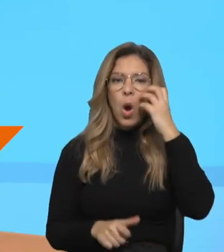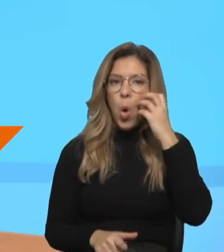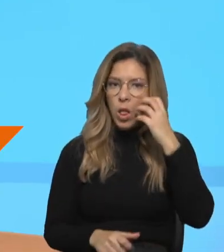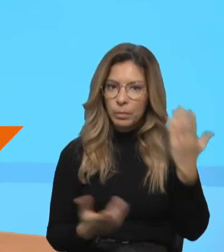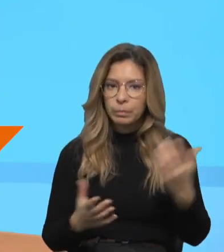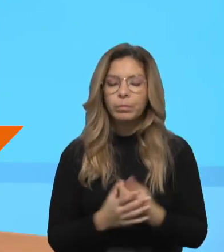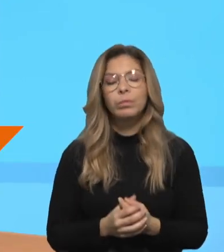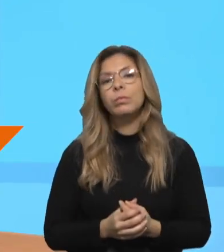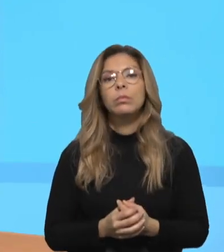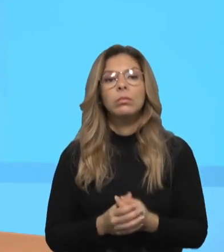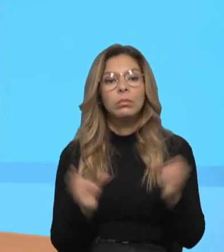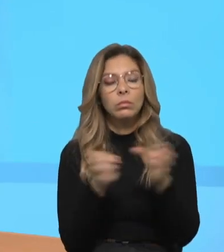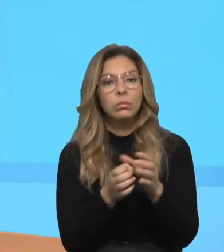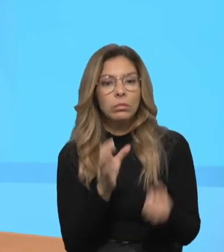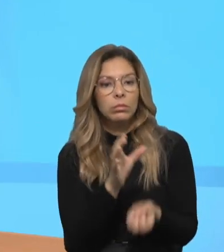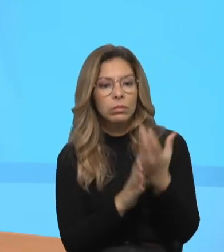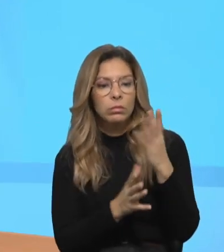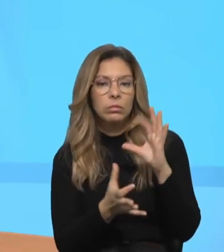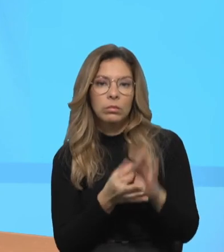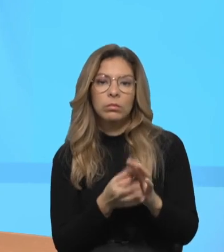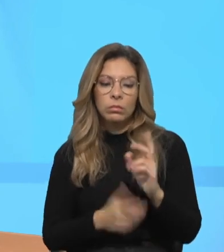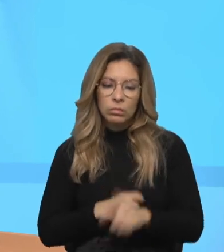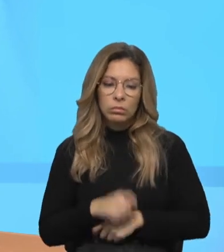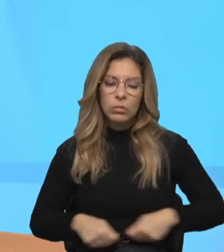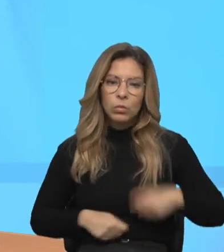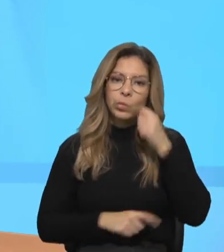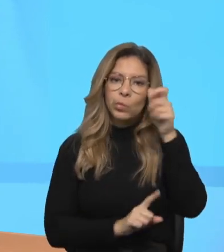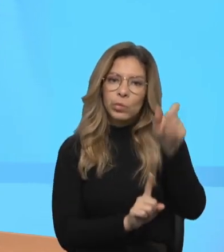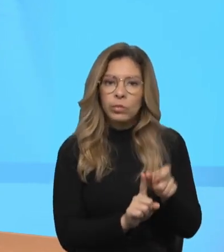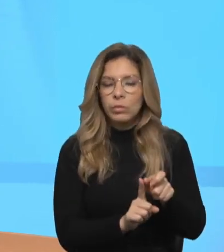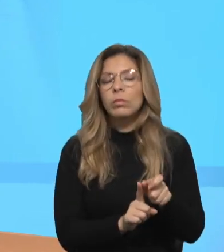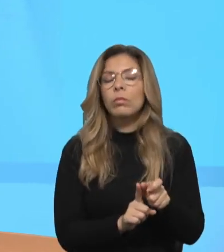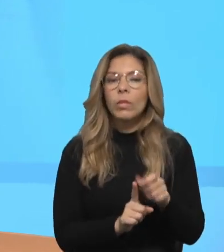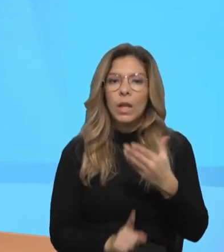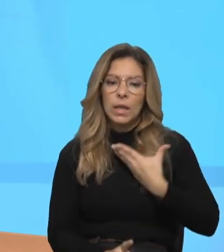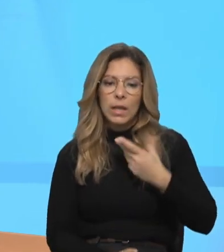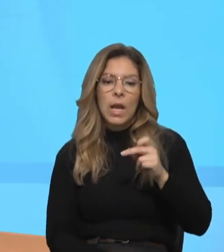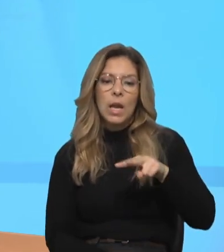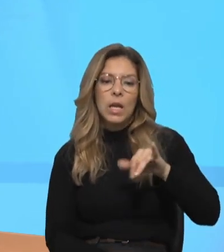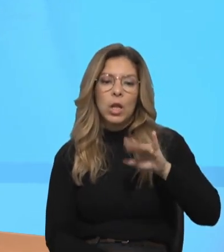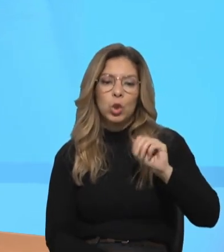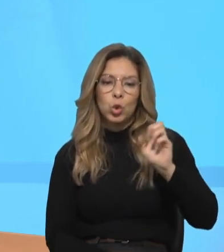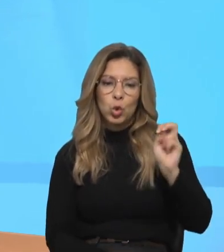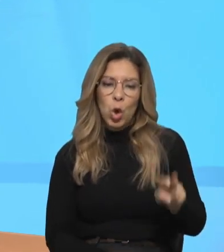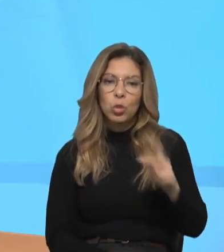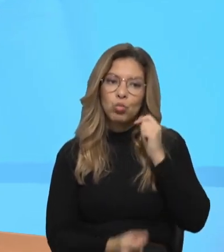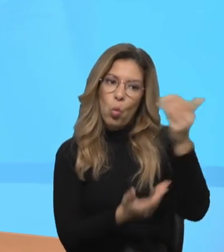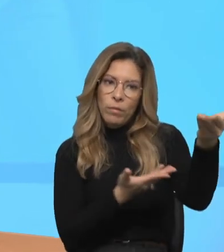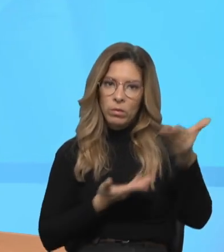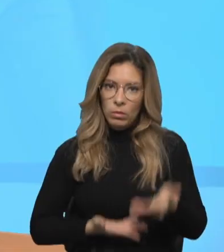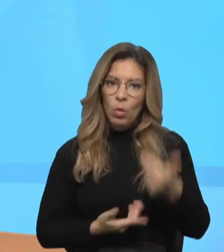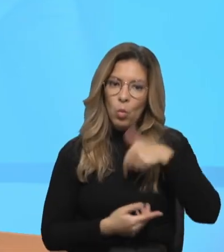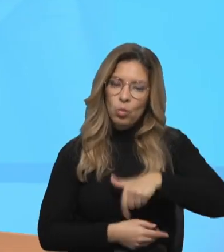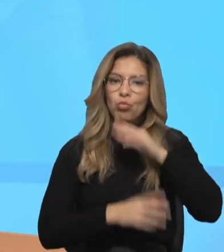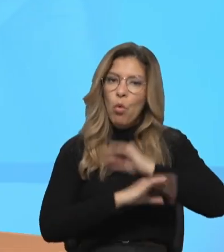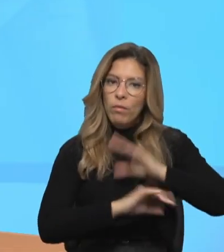pelos dominicanos, congregação a que pertence Frei Danilson Lopes, hoje convidado do programa Eclésia, com quem vamos conversar depois de lhe